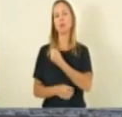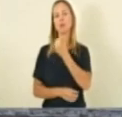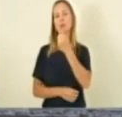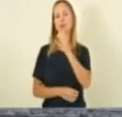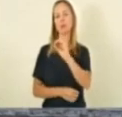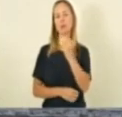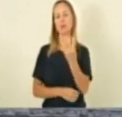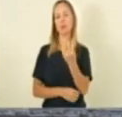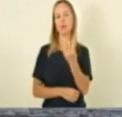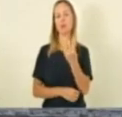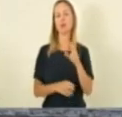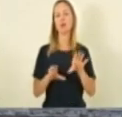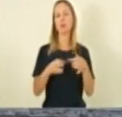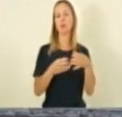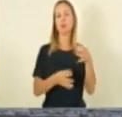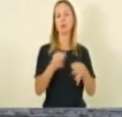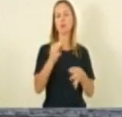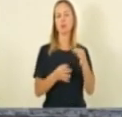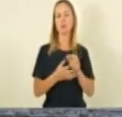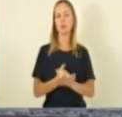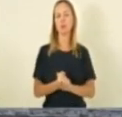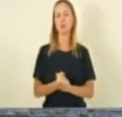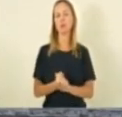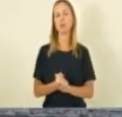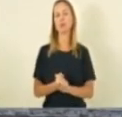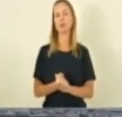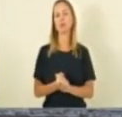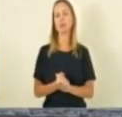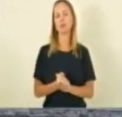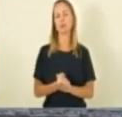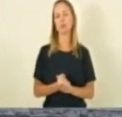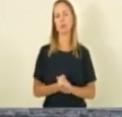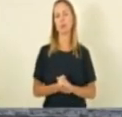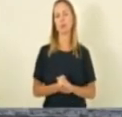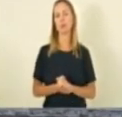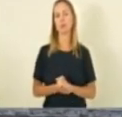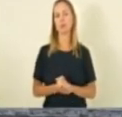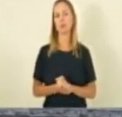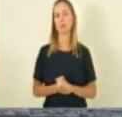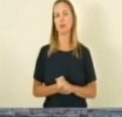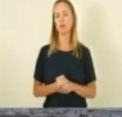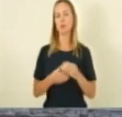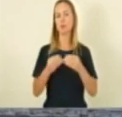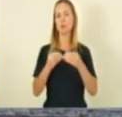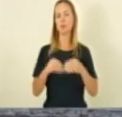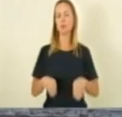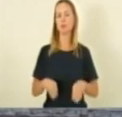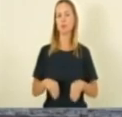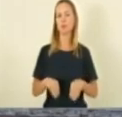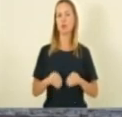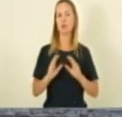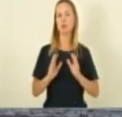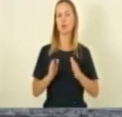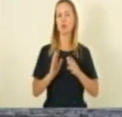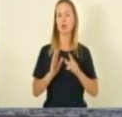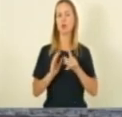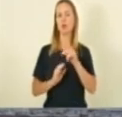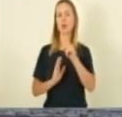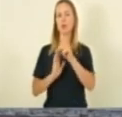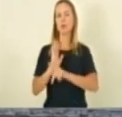sugerida pela Comissão de Constituição e Justiça, Serviço Público e Redação, prejudicado o PL